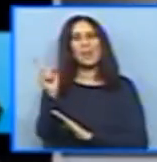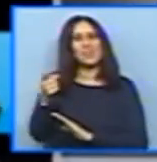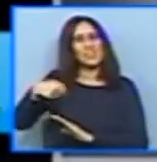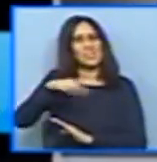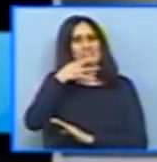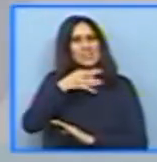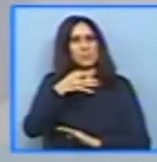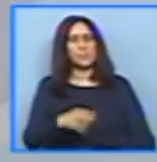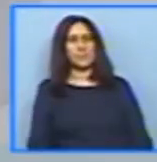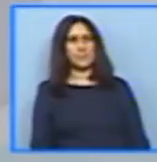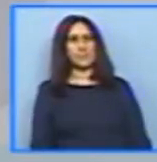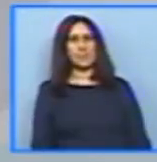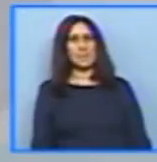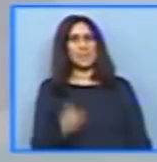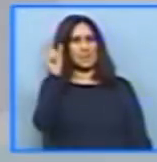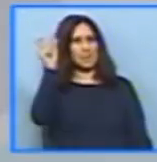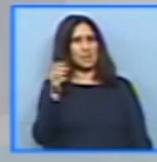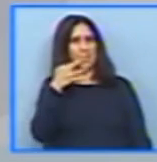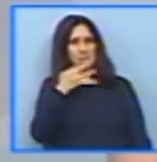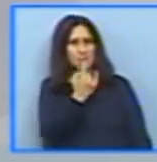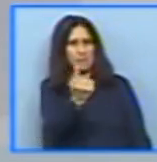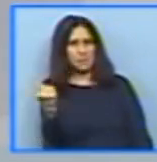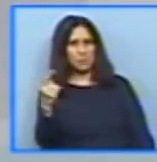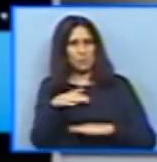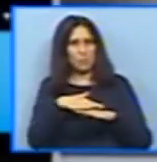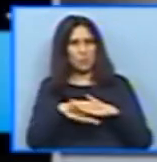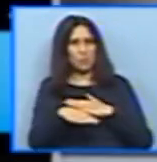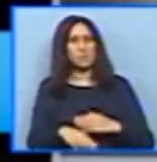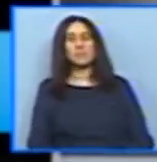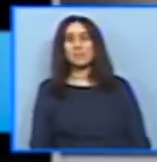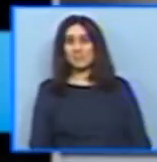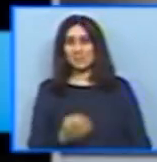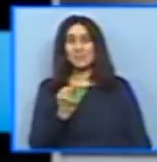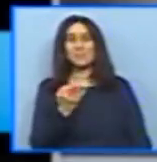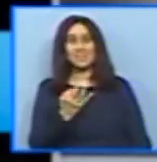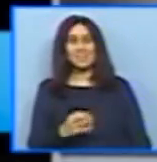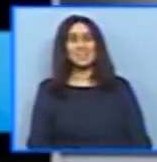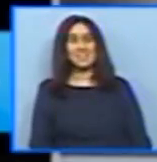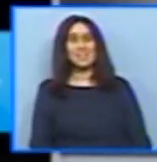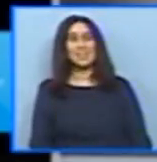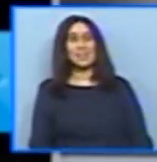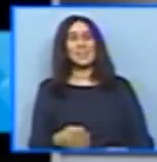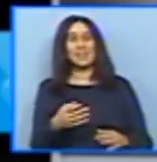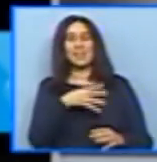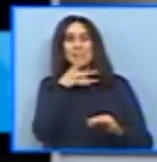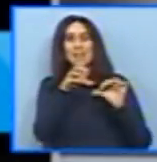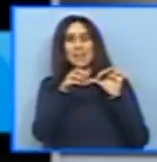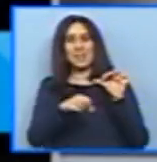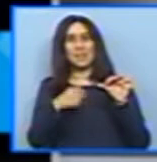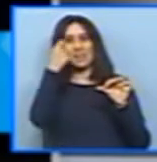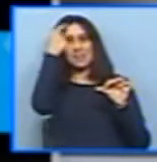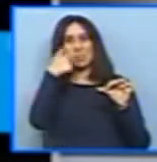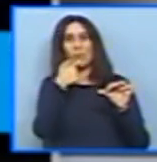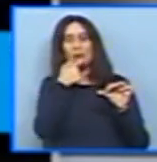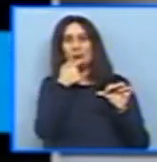acreditamos. Acreditar nele é a parte que cabe a cada um? Exatamente, é que esse exercício de narração é feito pelo verbo